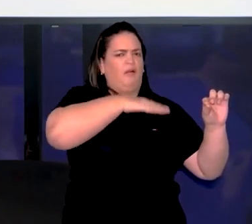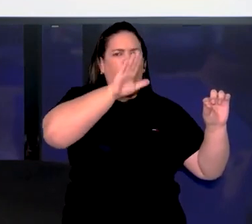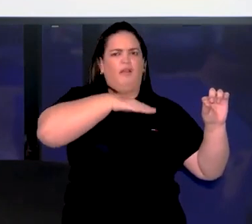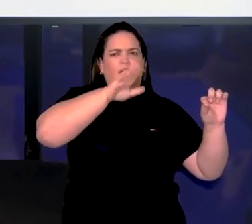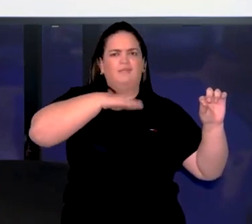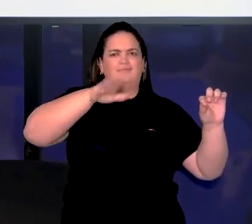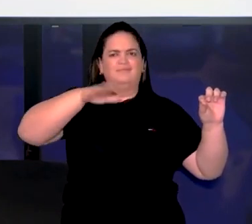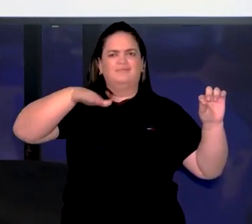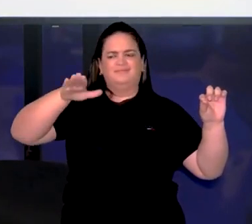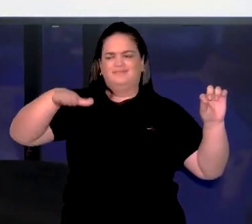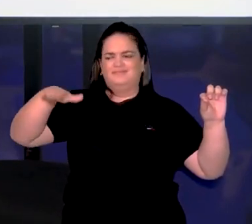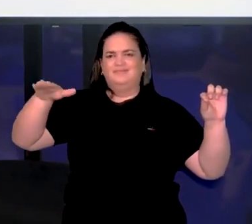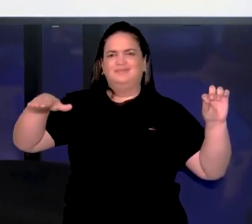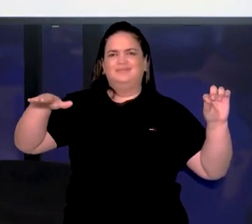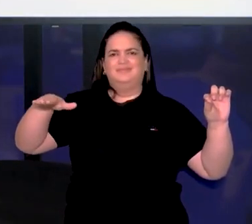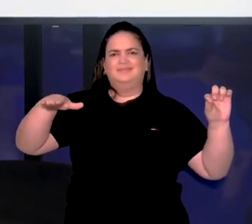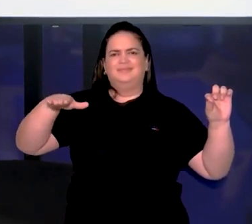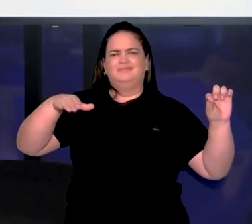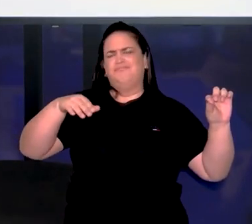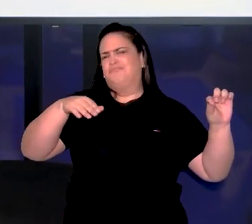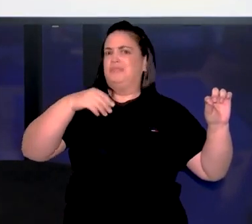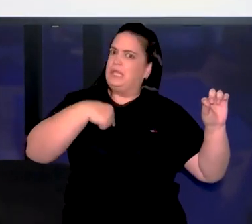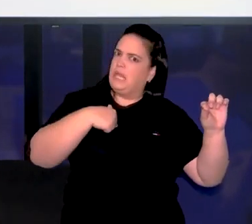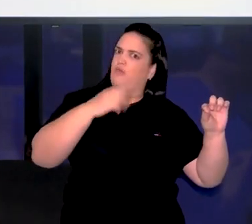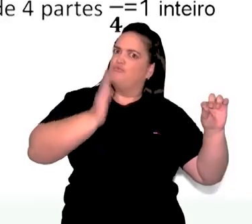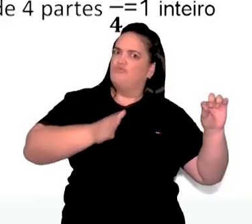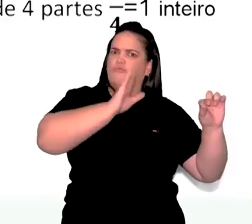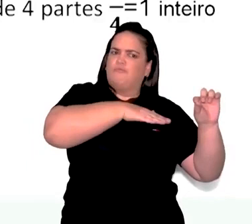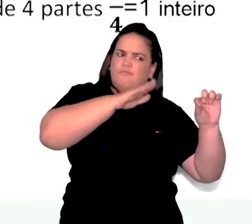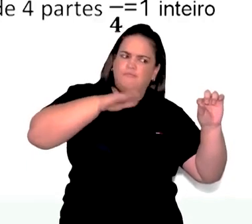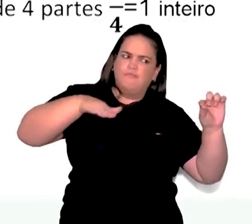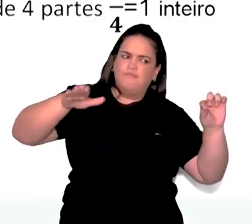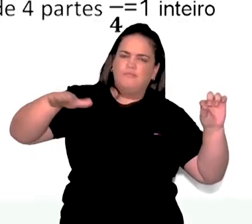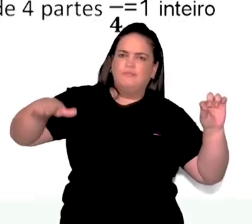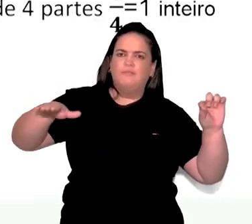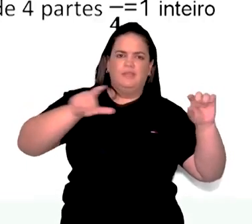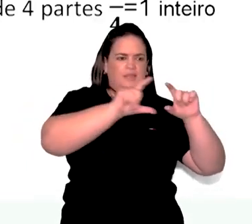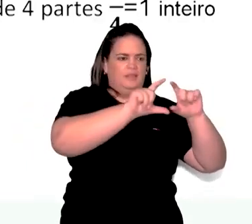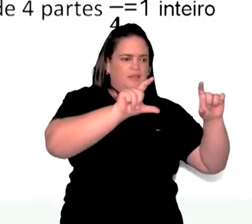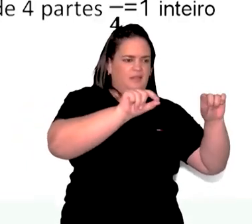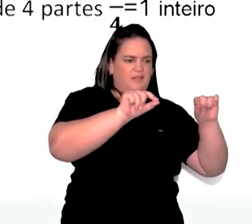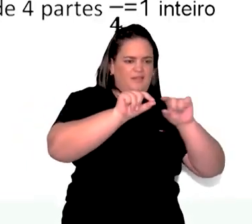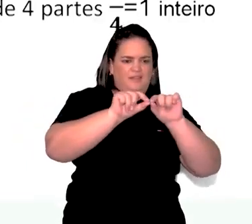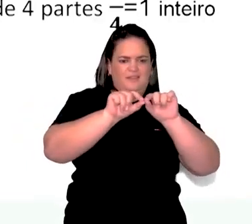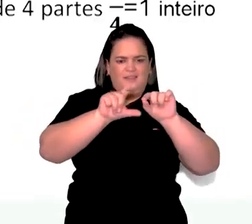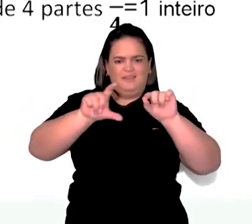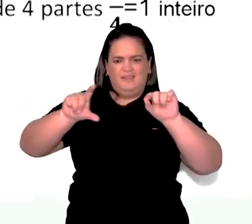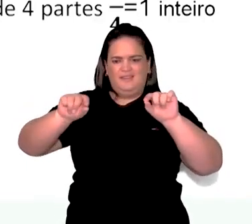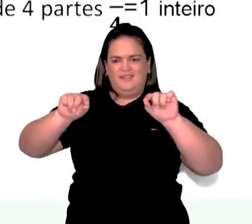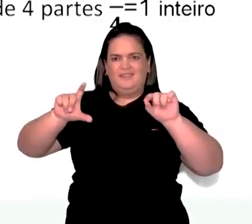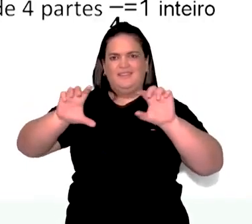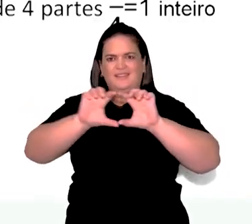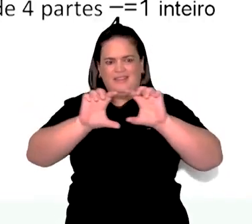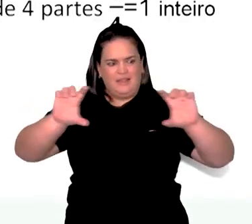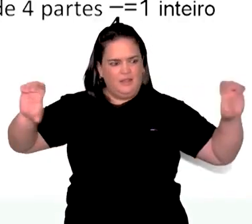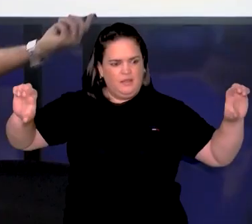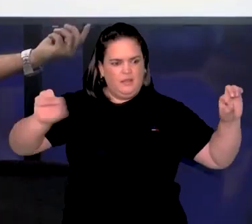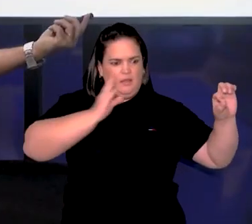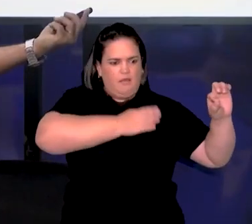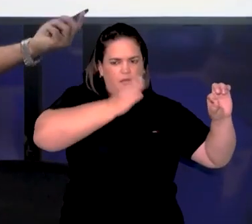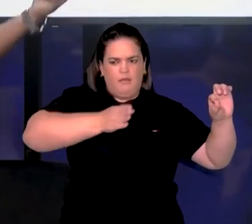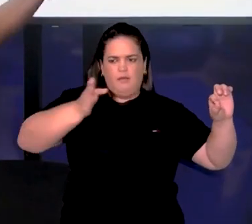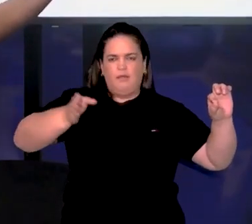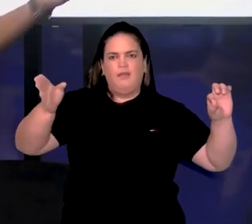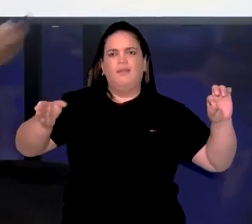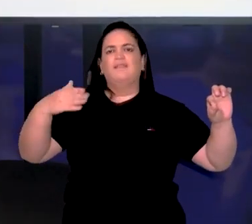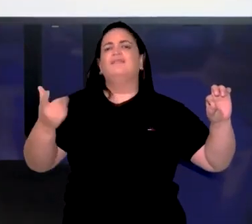as 4. Então, se eu pintei 4 retângulos de 4 partes, na divisão eu